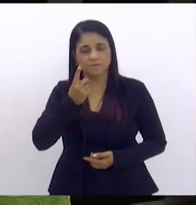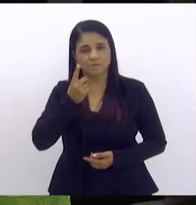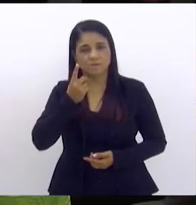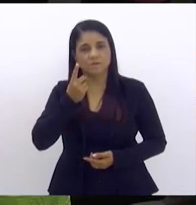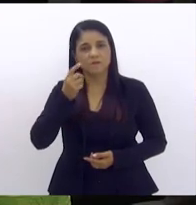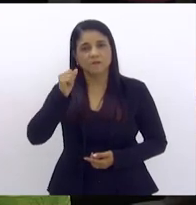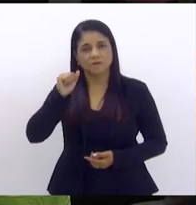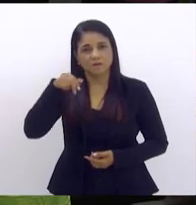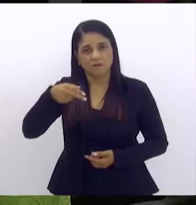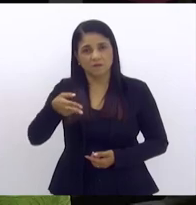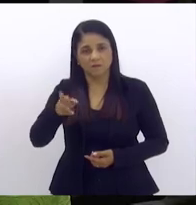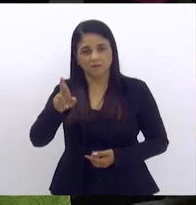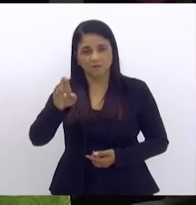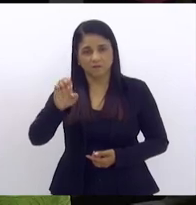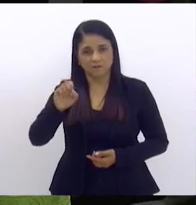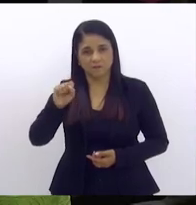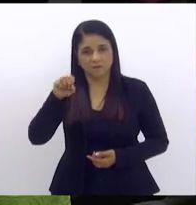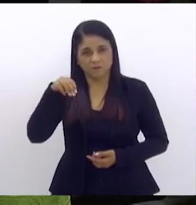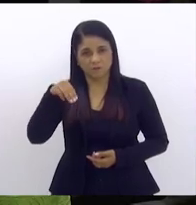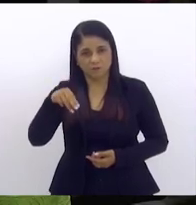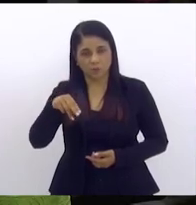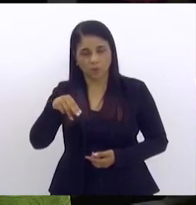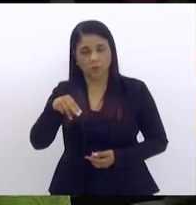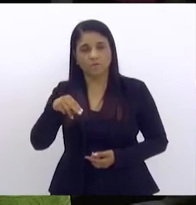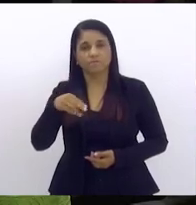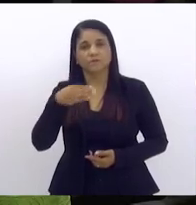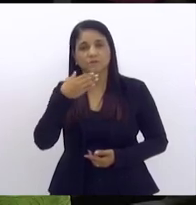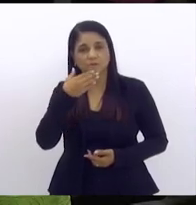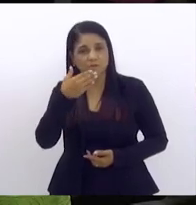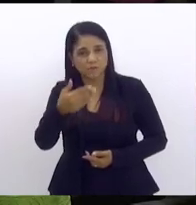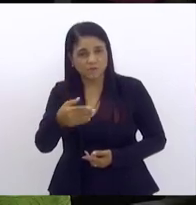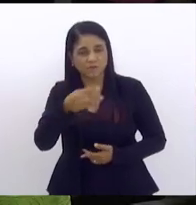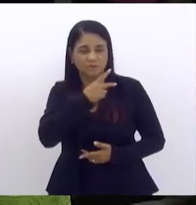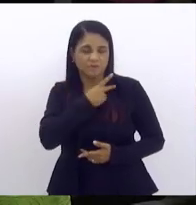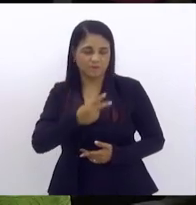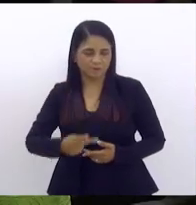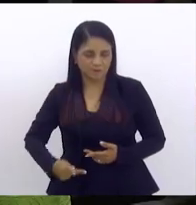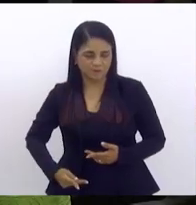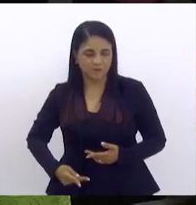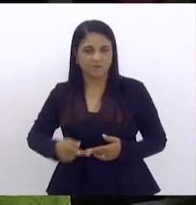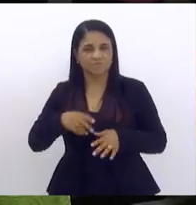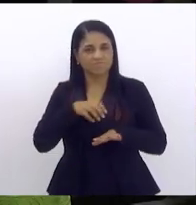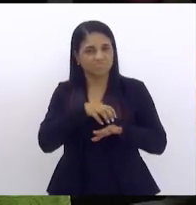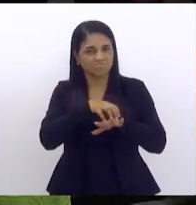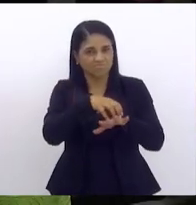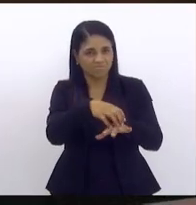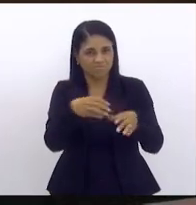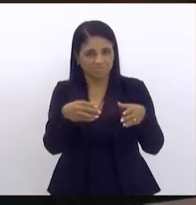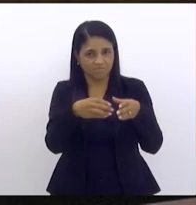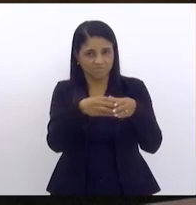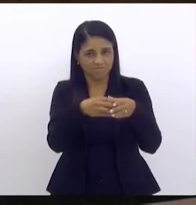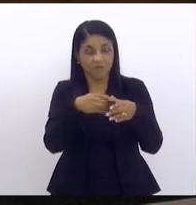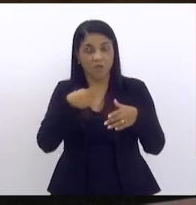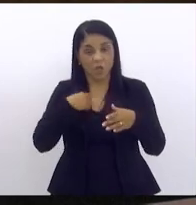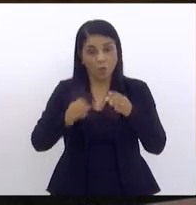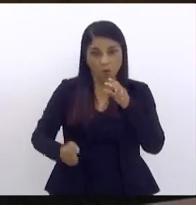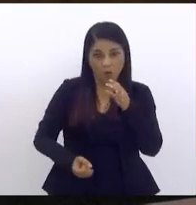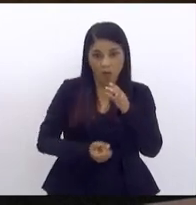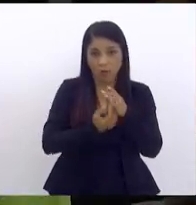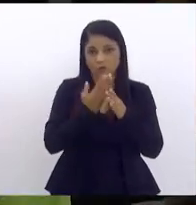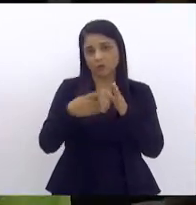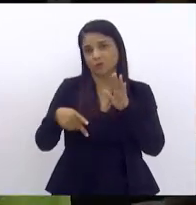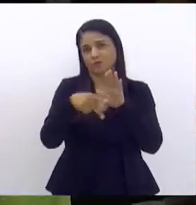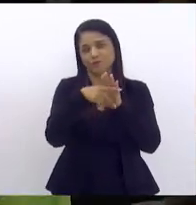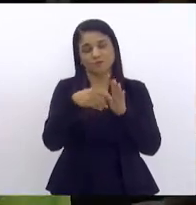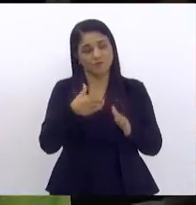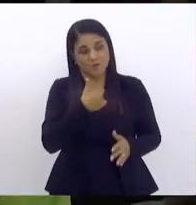Deputado Anderson Moraes, por favor, presidente, designa a Vossa Excelência para dar parecer pela Comissão de Transporte. Senhor presidente, eu sou autor do projeto. Perdão,